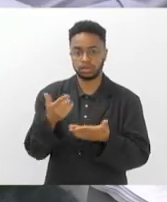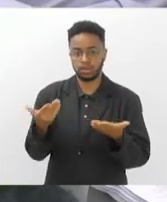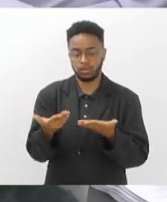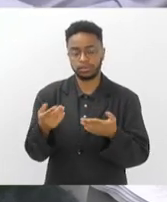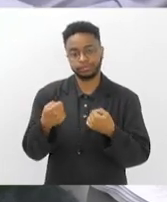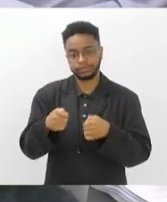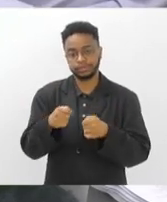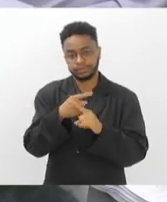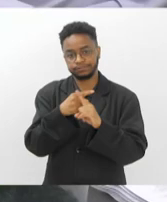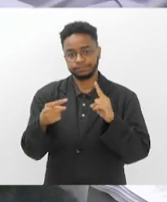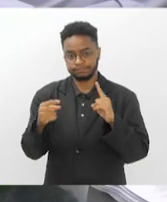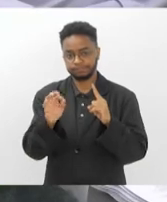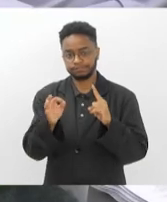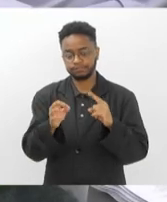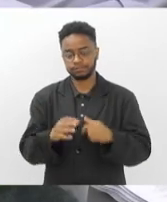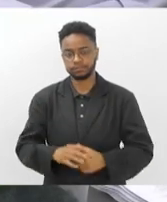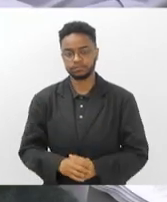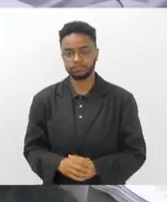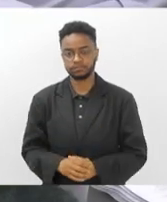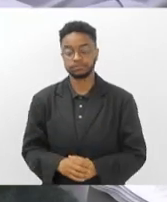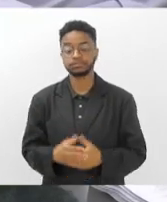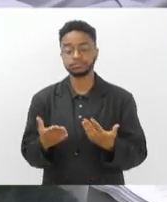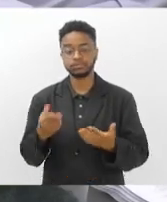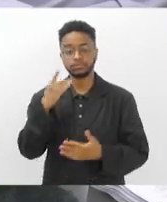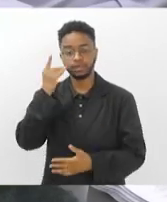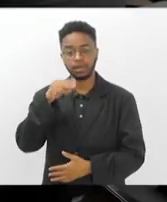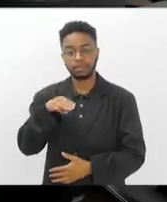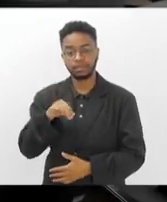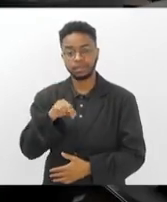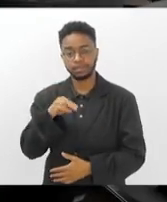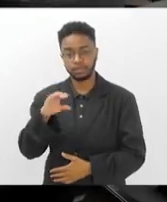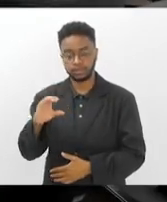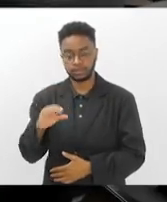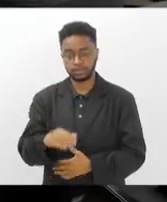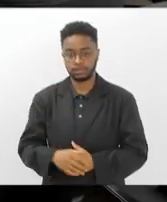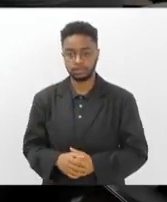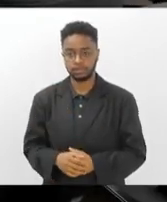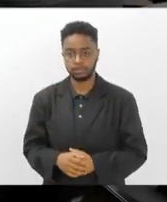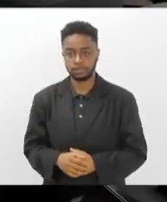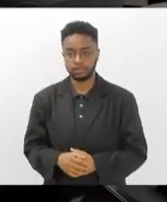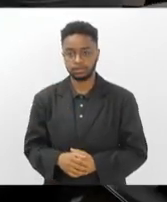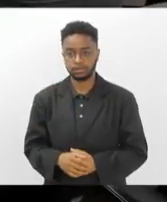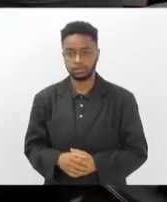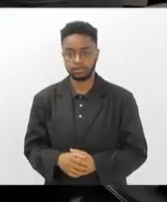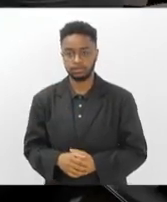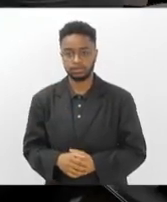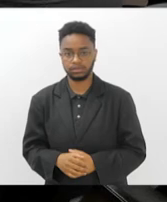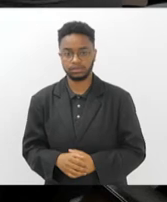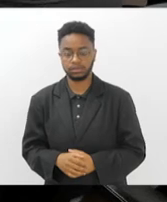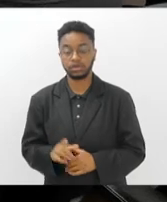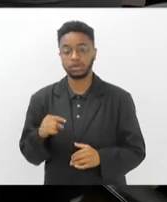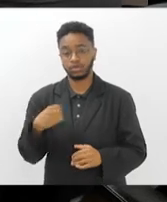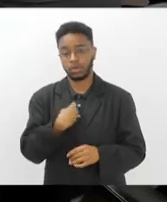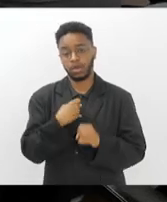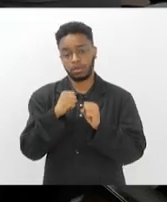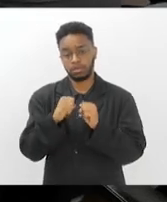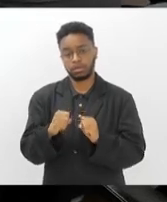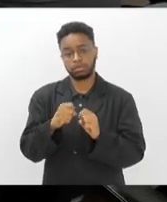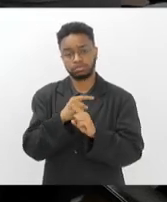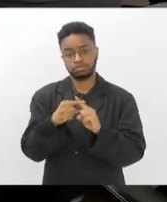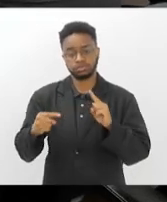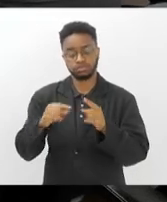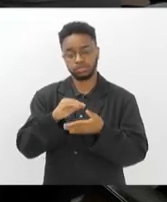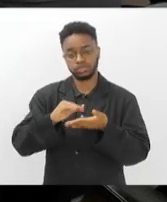isso. Deputado Carlos Mink, uma Diga. Parte. Sim. Nesse caso, nós parte. Poderíamos revogar o dispositivo que está na